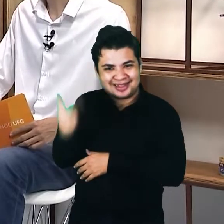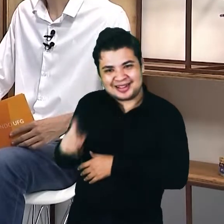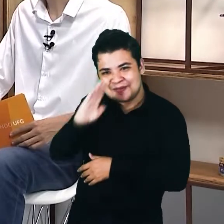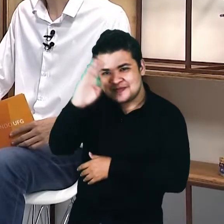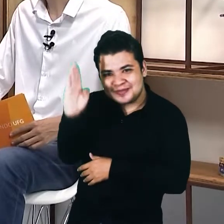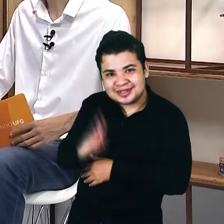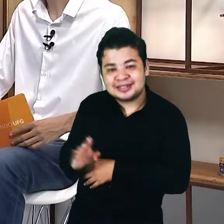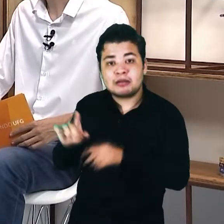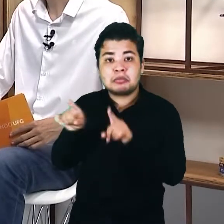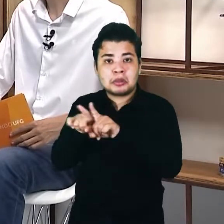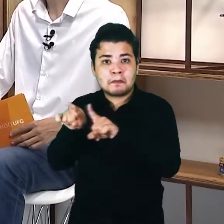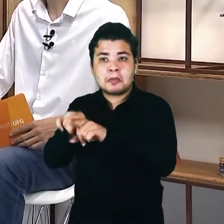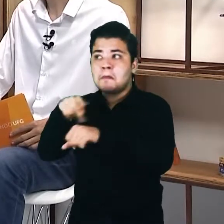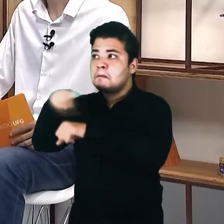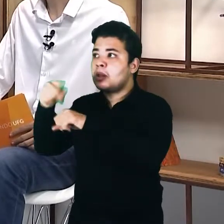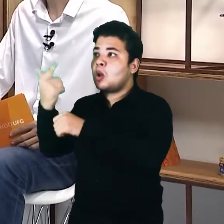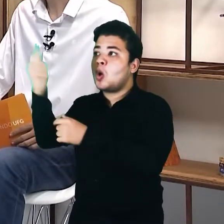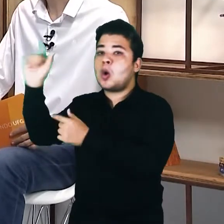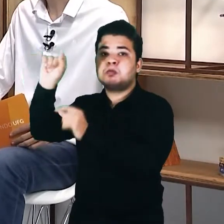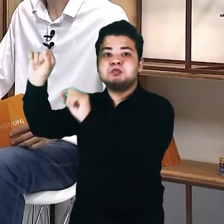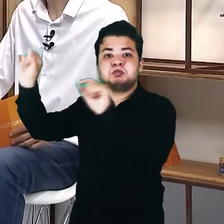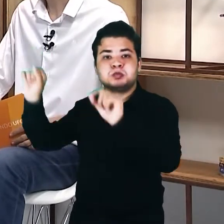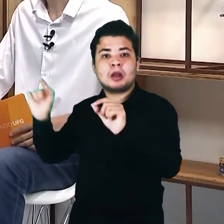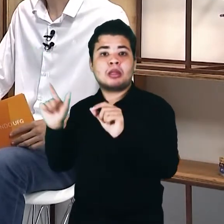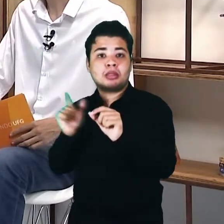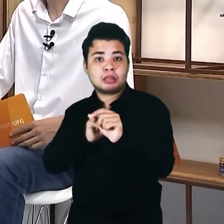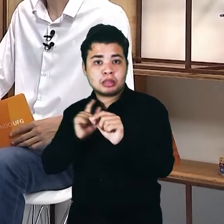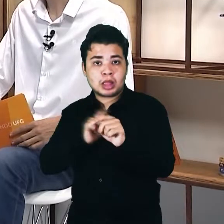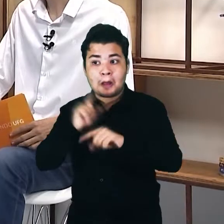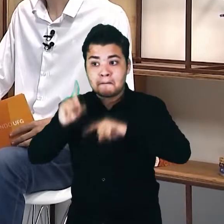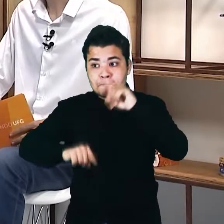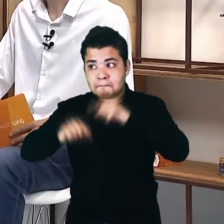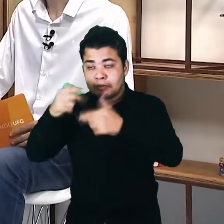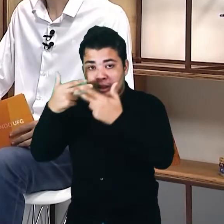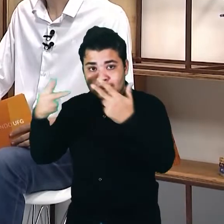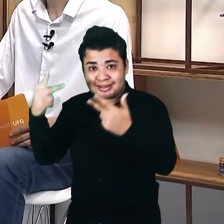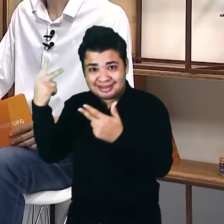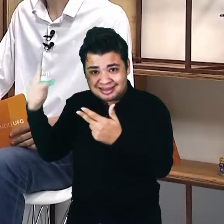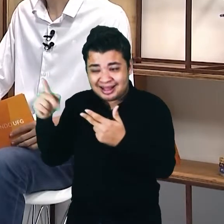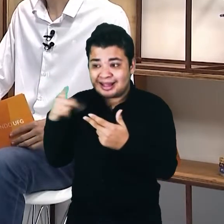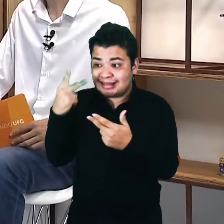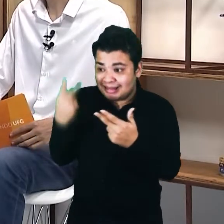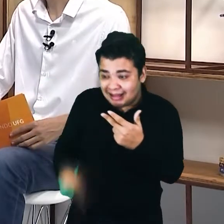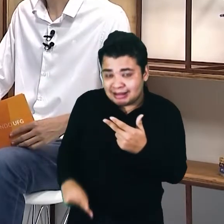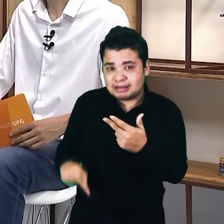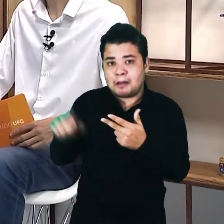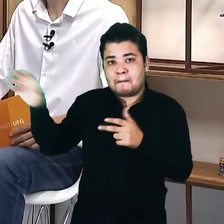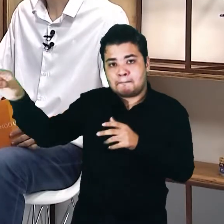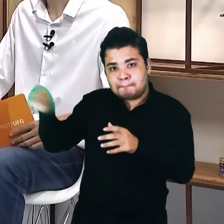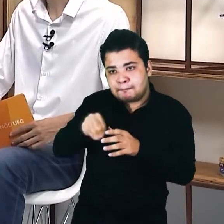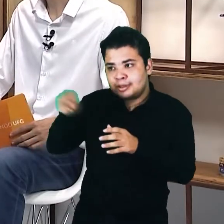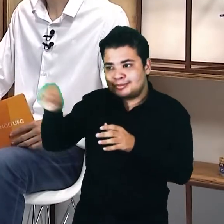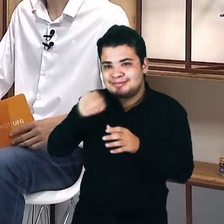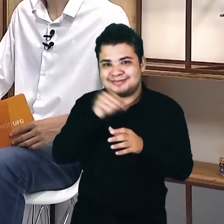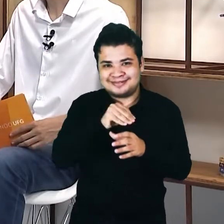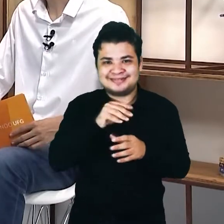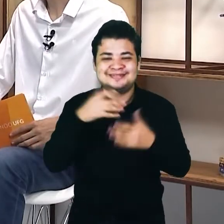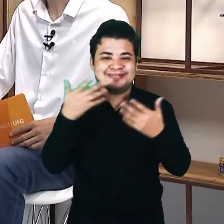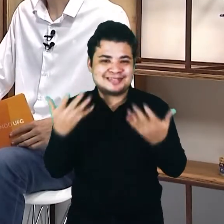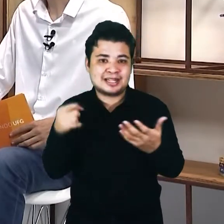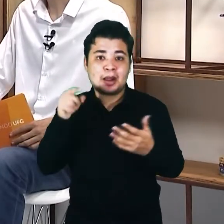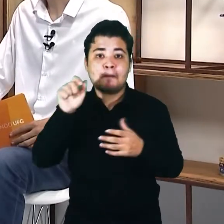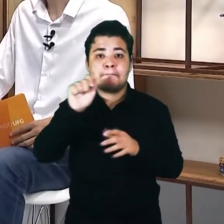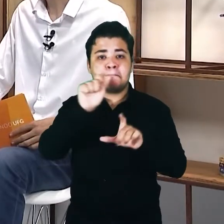herbários estrangeiros que tenham material coletado aqui no Brasil. Então, essa grande plataforma,